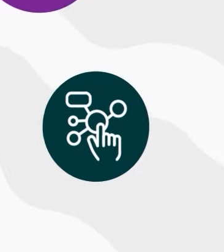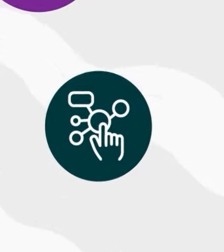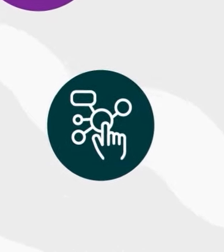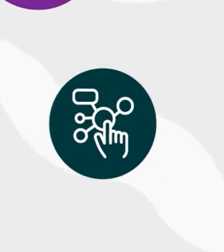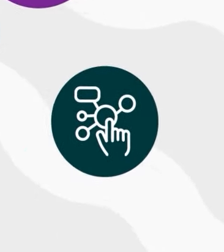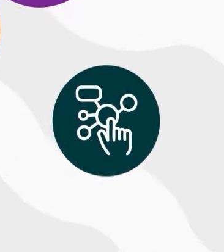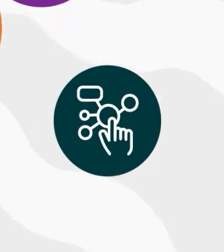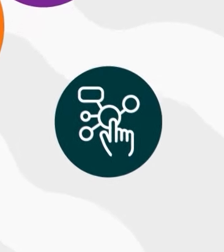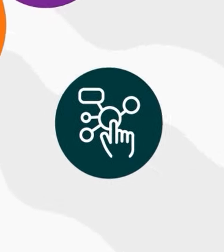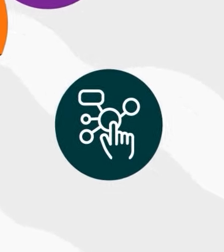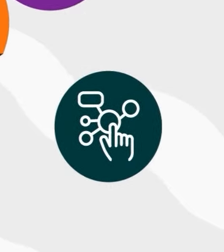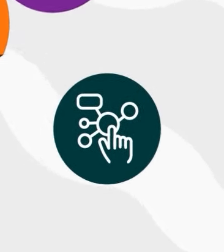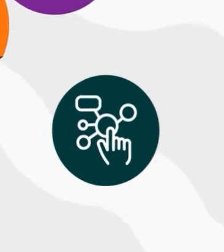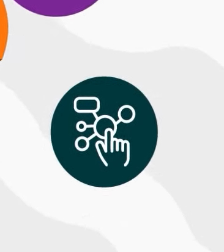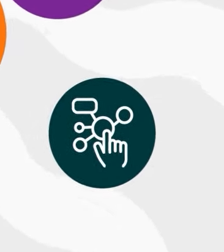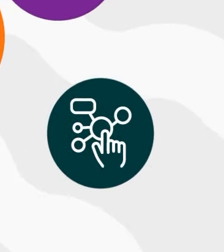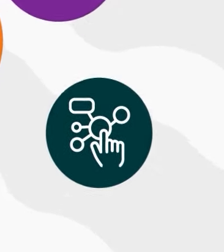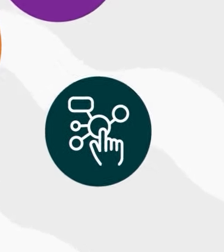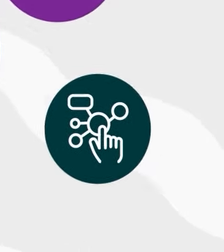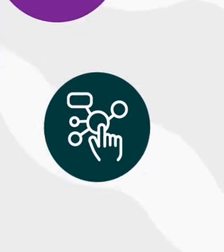ciao h